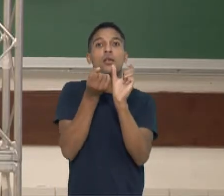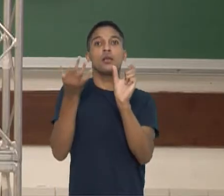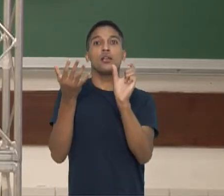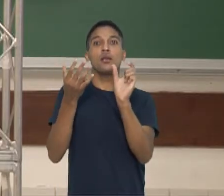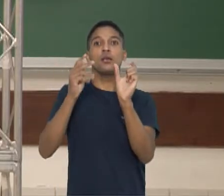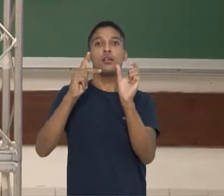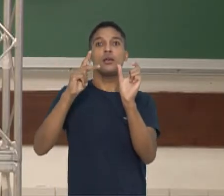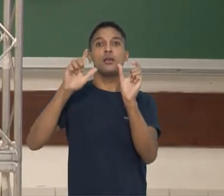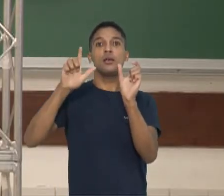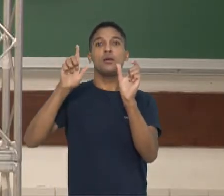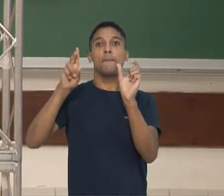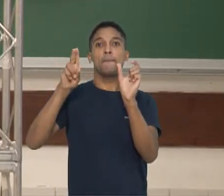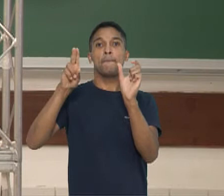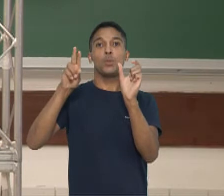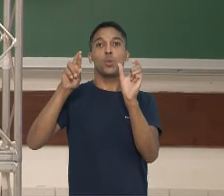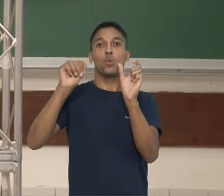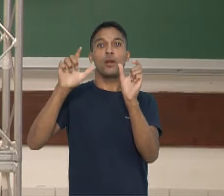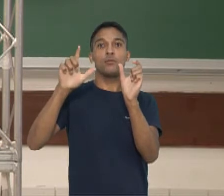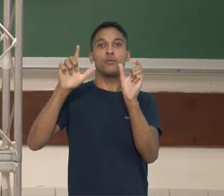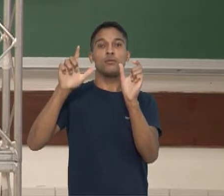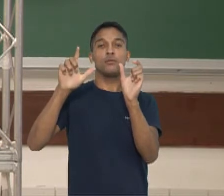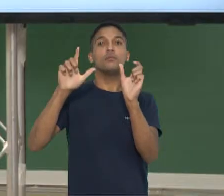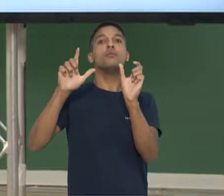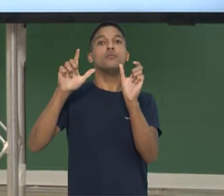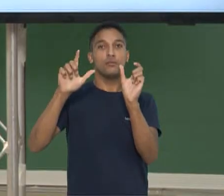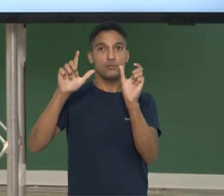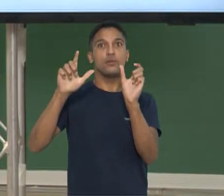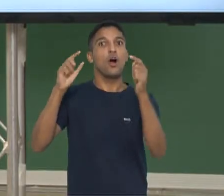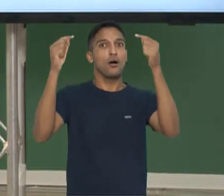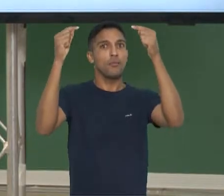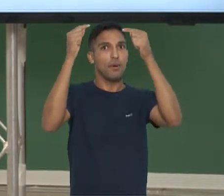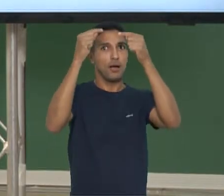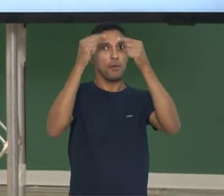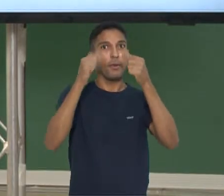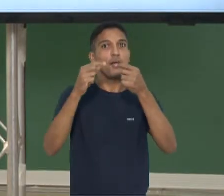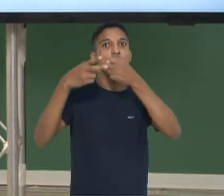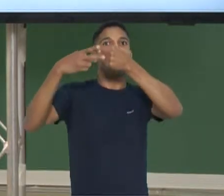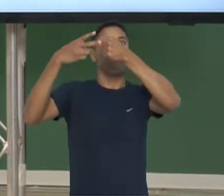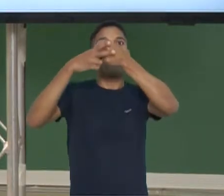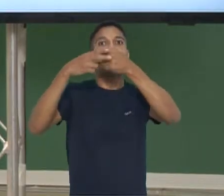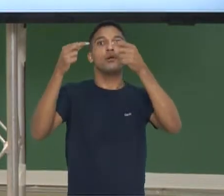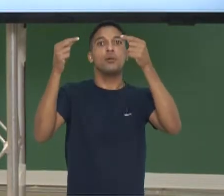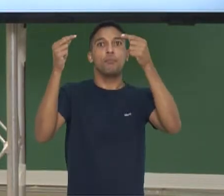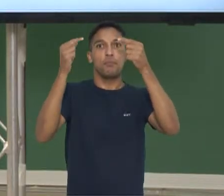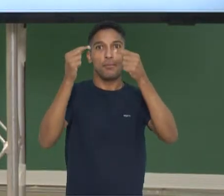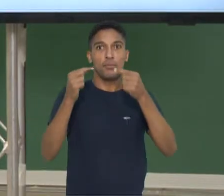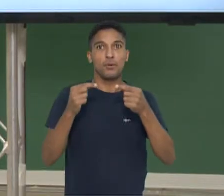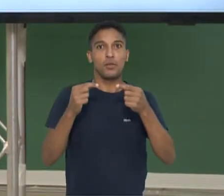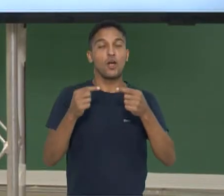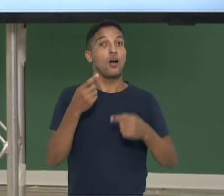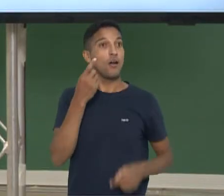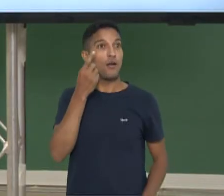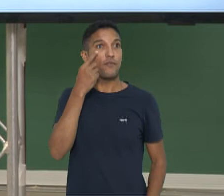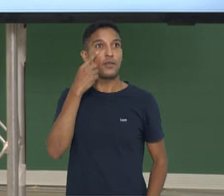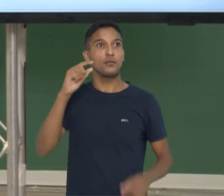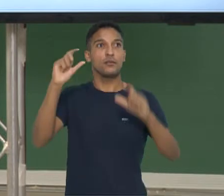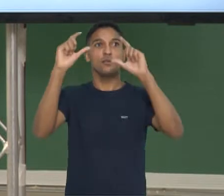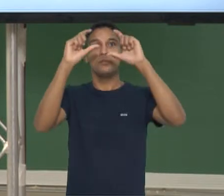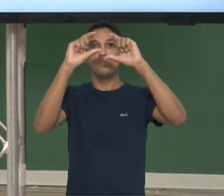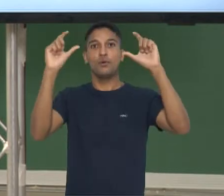ele combina sempre com o que vem depois, só que agora no plural. Olha só, a mí me gustan